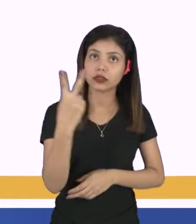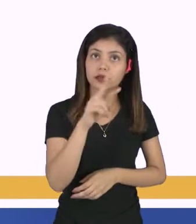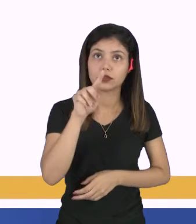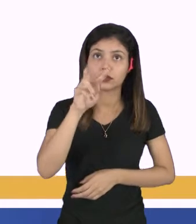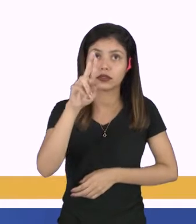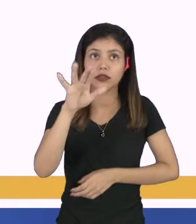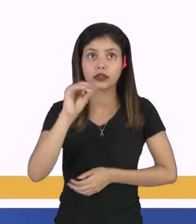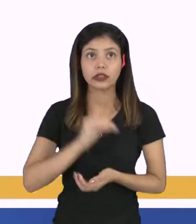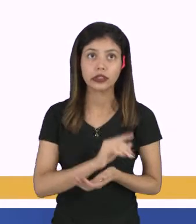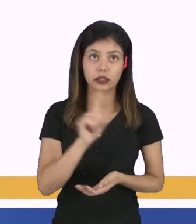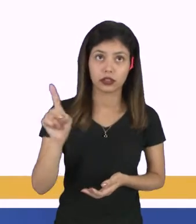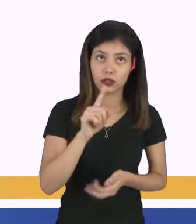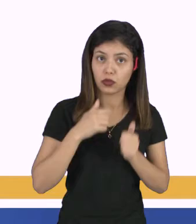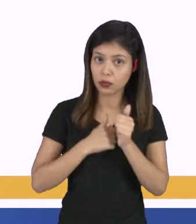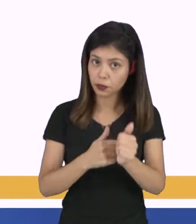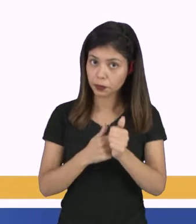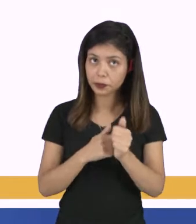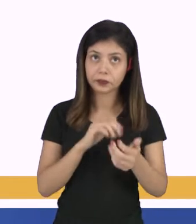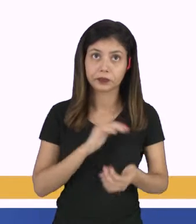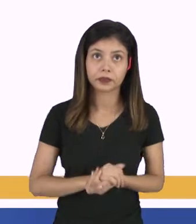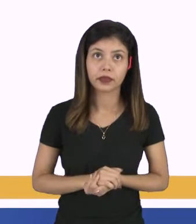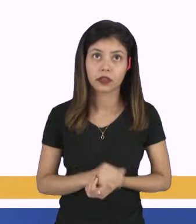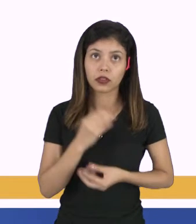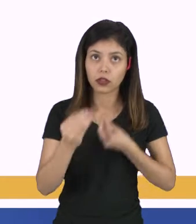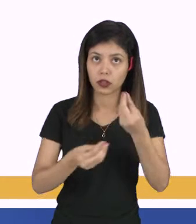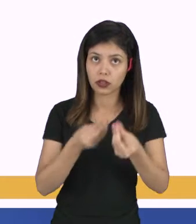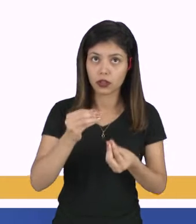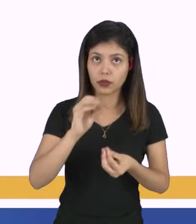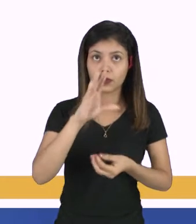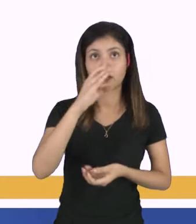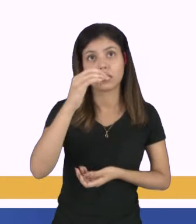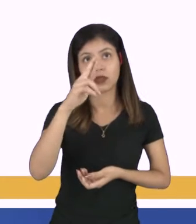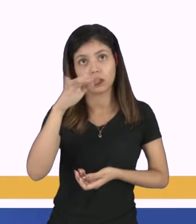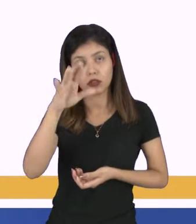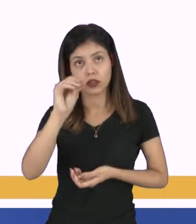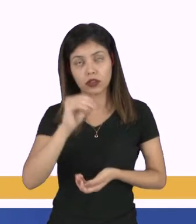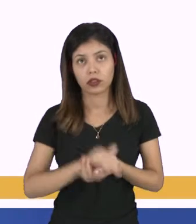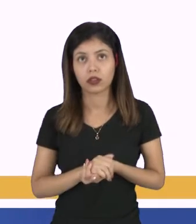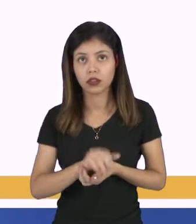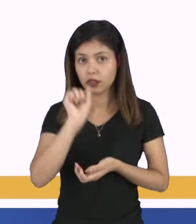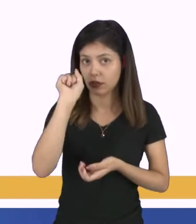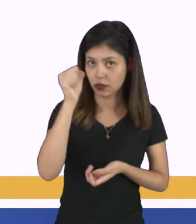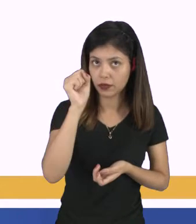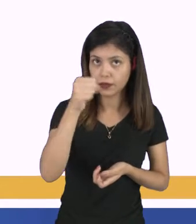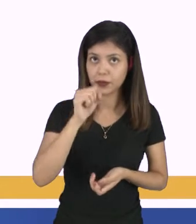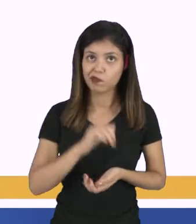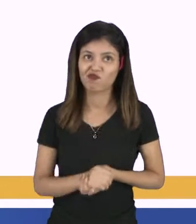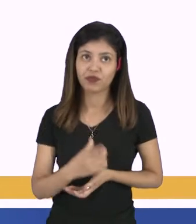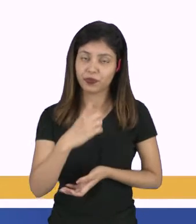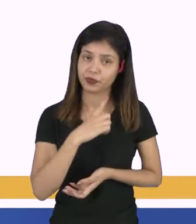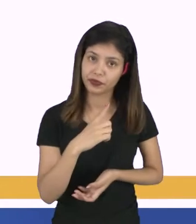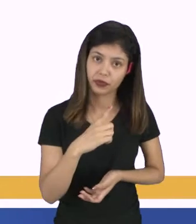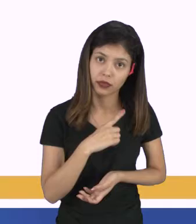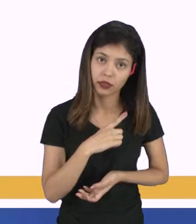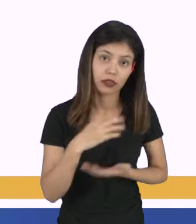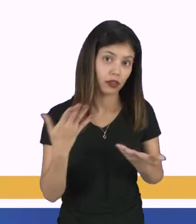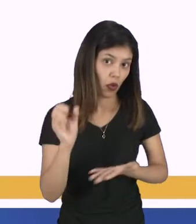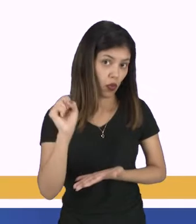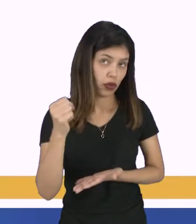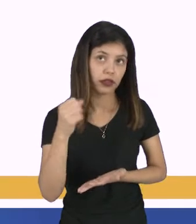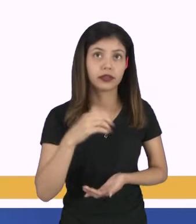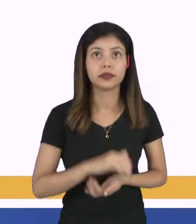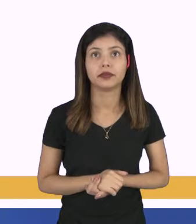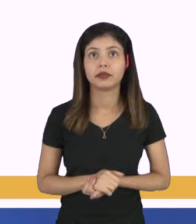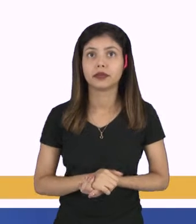em dois vértices não consecutivos dos polígonos. Como o octógono tem 8 vértices, já que ele tem